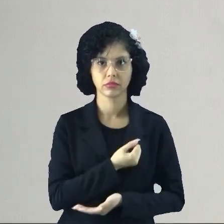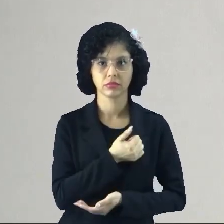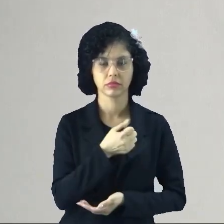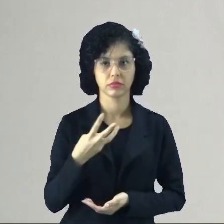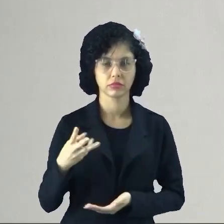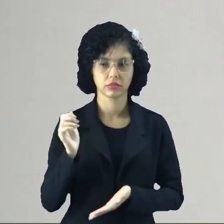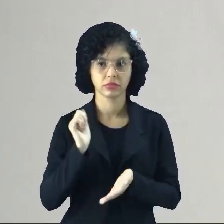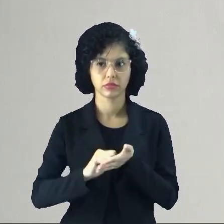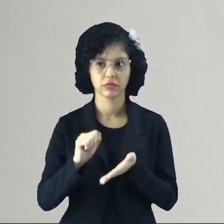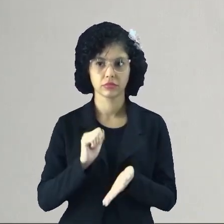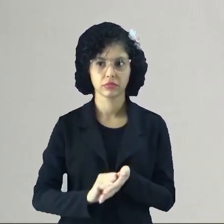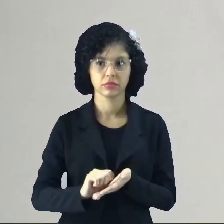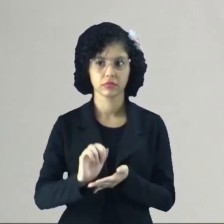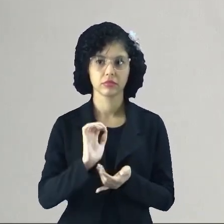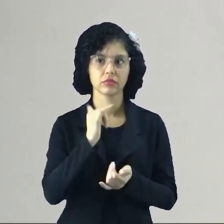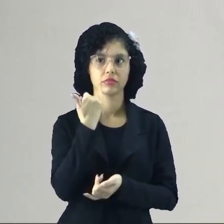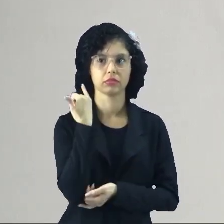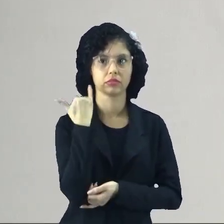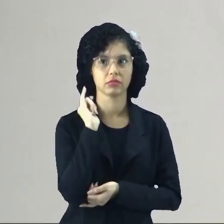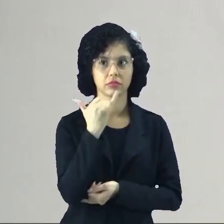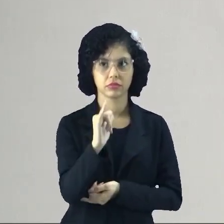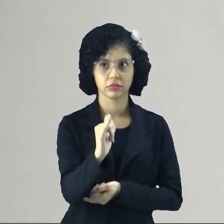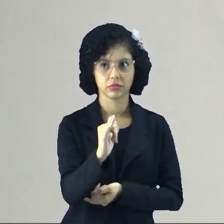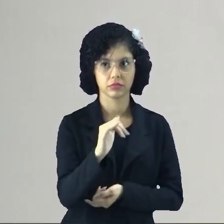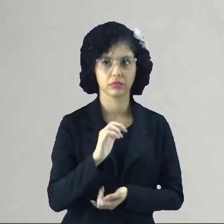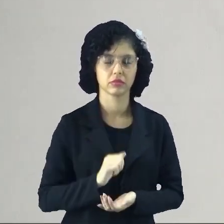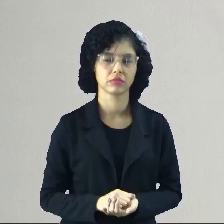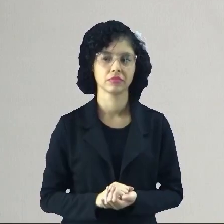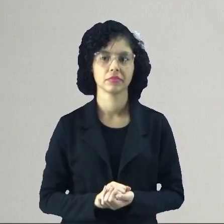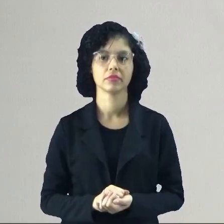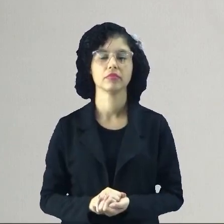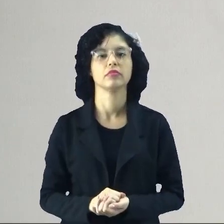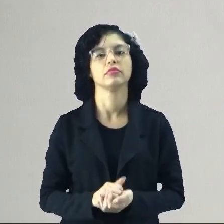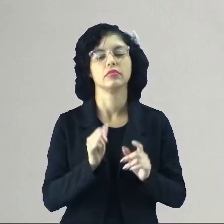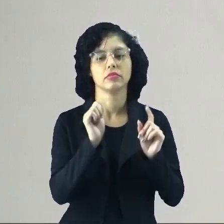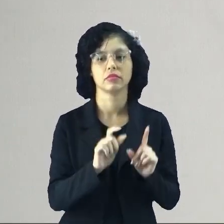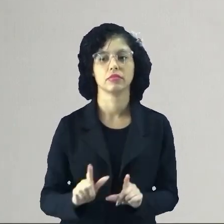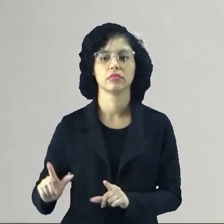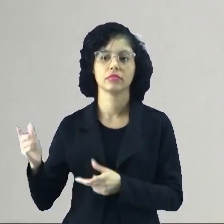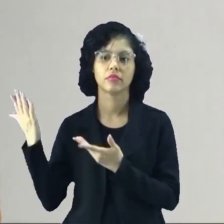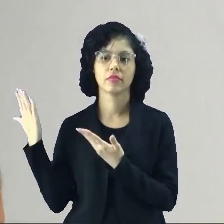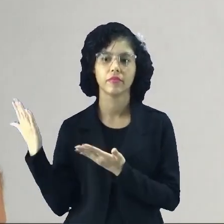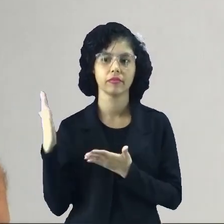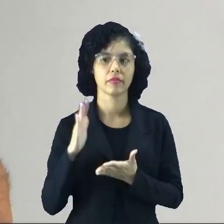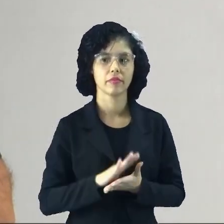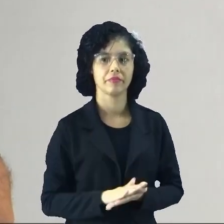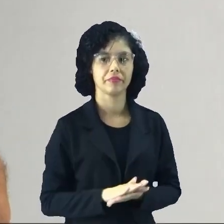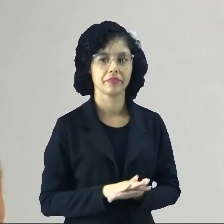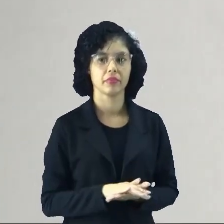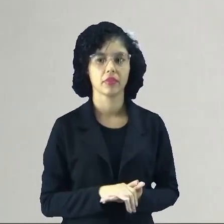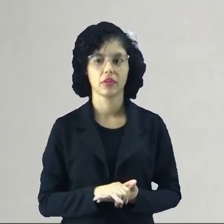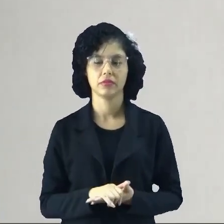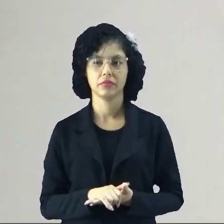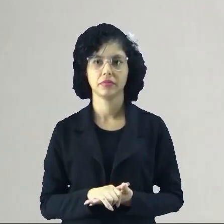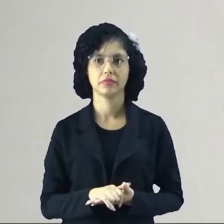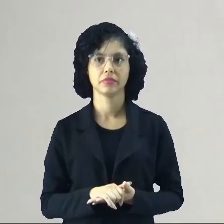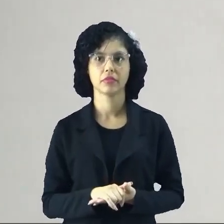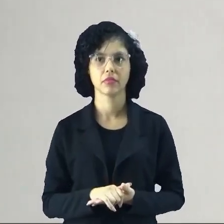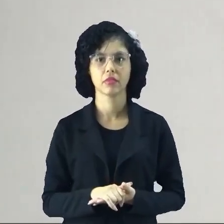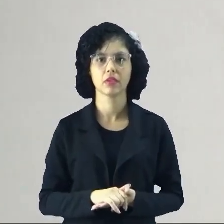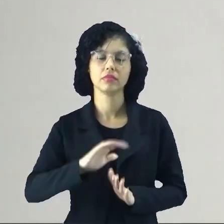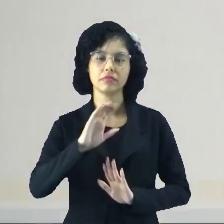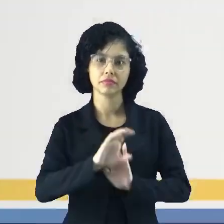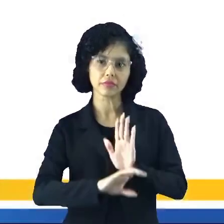13, anotem aí, eletrostática, a nossa aula de hoje. Vamos passar aqui para o slide, mostrar aqui para vocês então, destacar